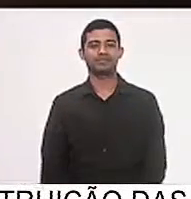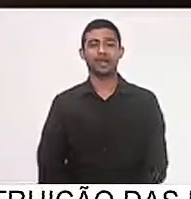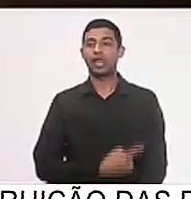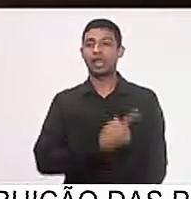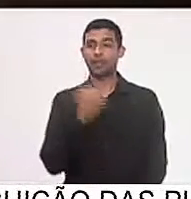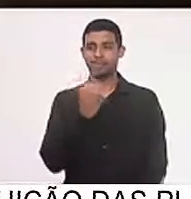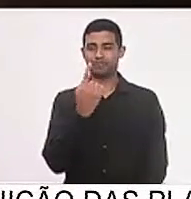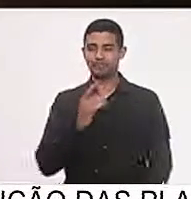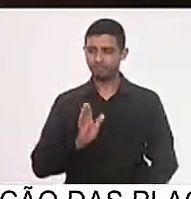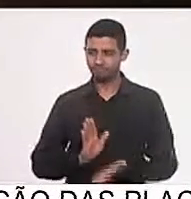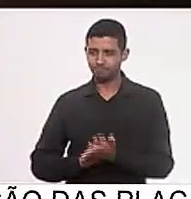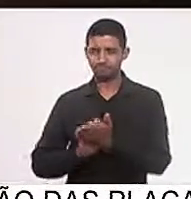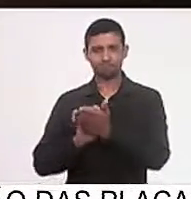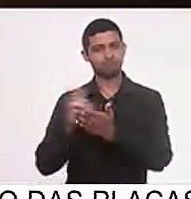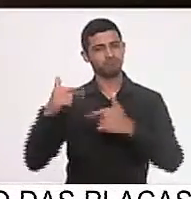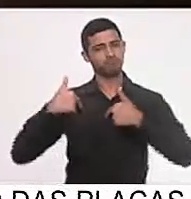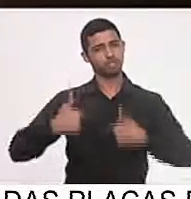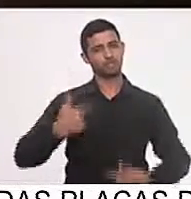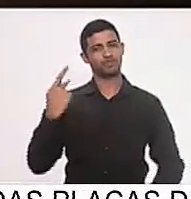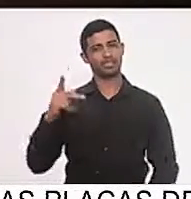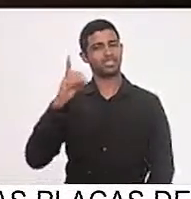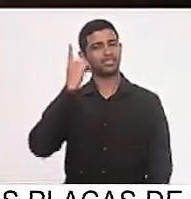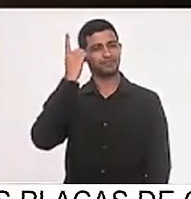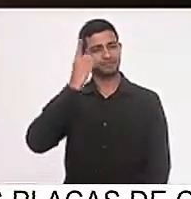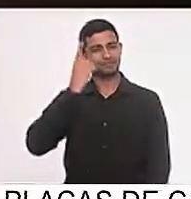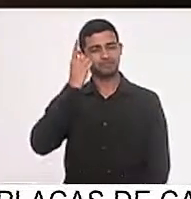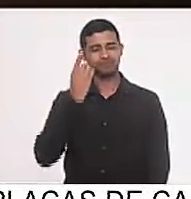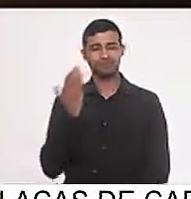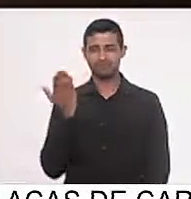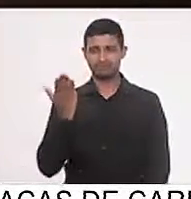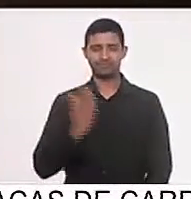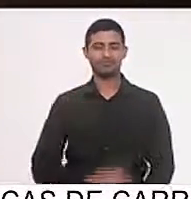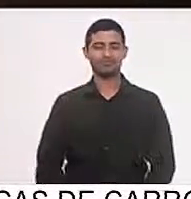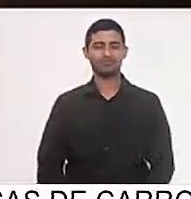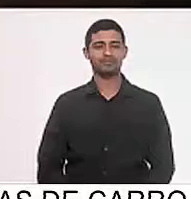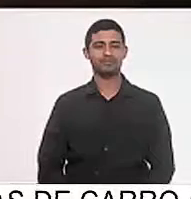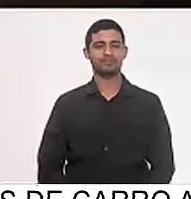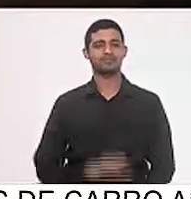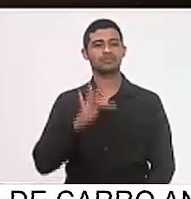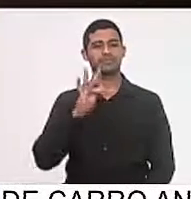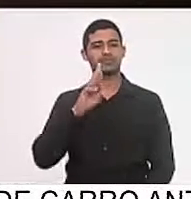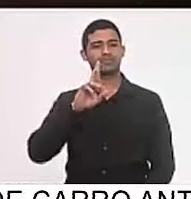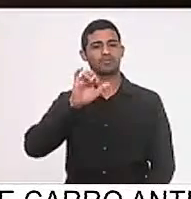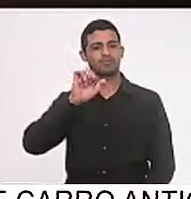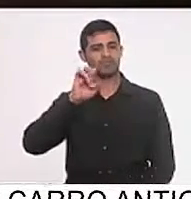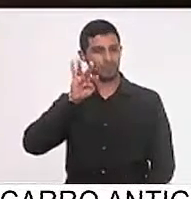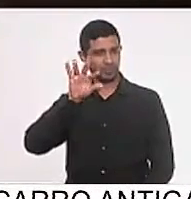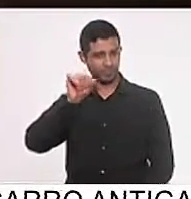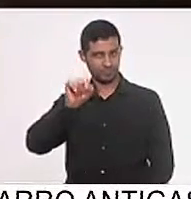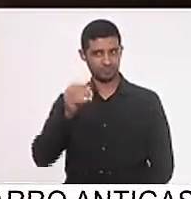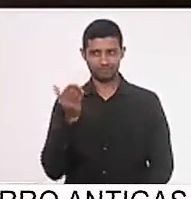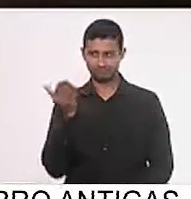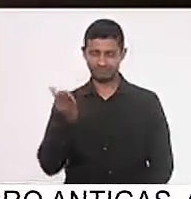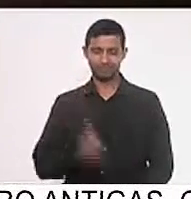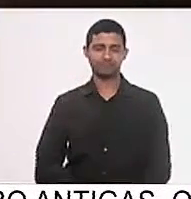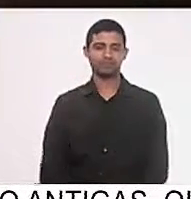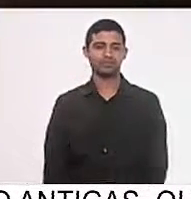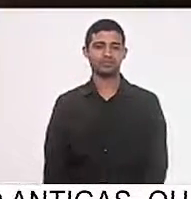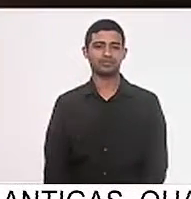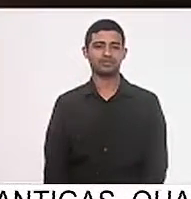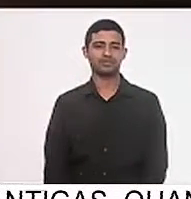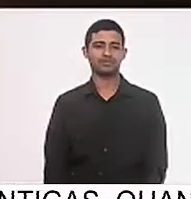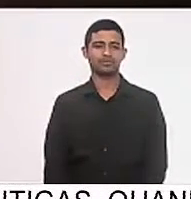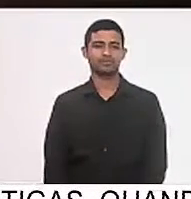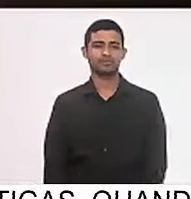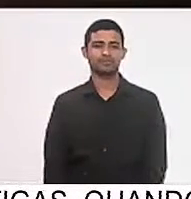Em primeiro lugar, quero parabenizar a iniciativa do nobre deputado, excelentíssimo deputado Alexandre Freitas, que,